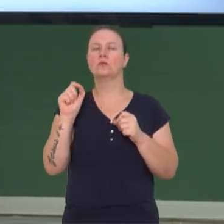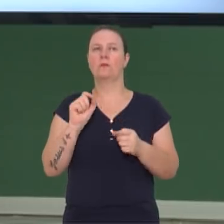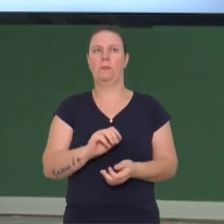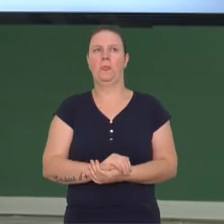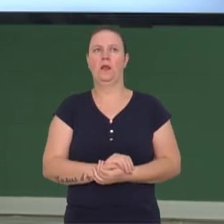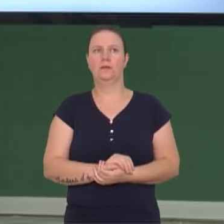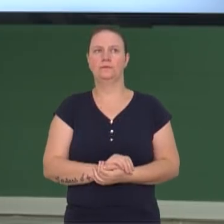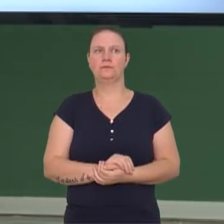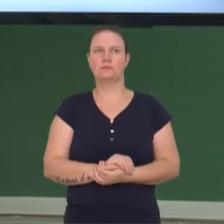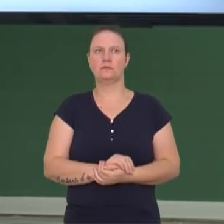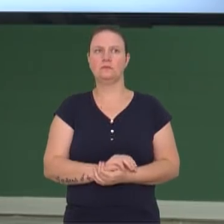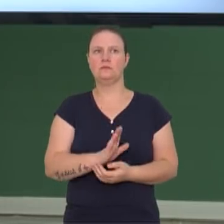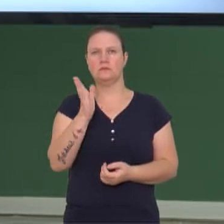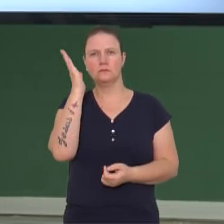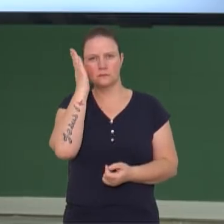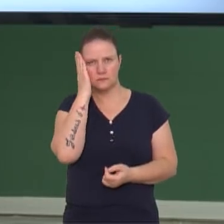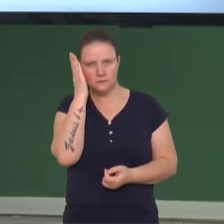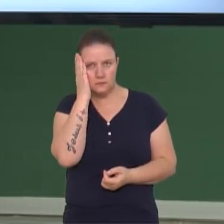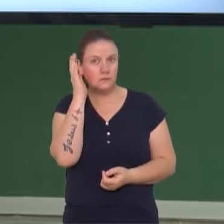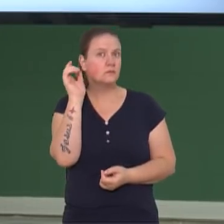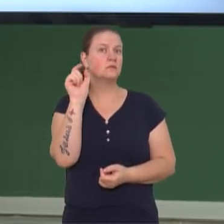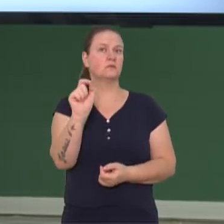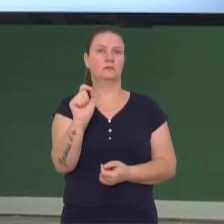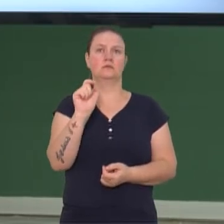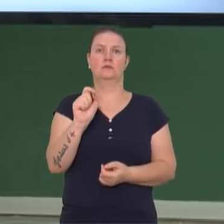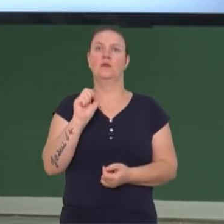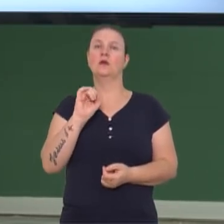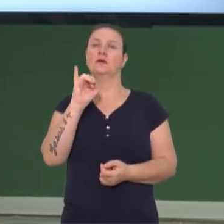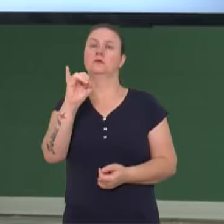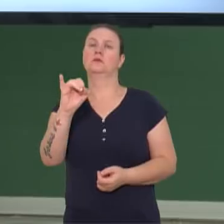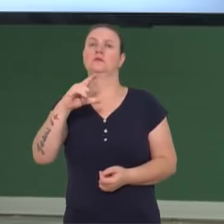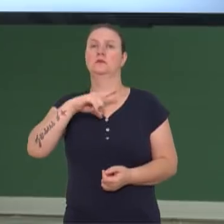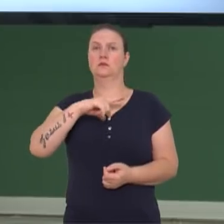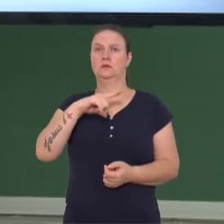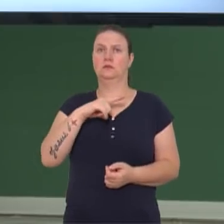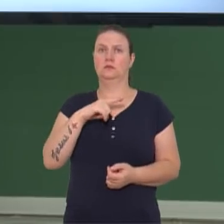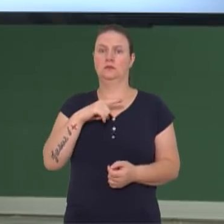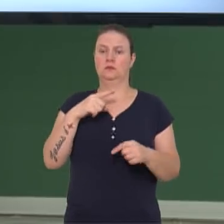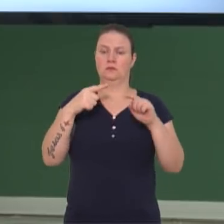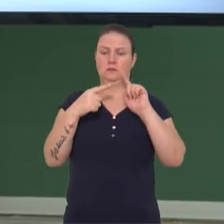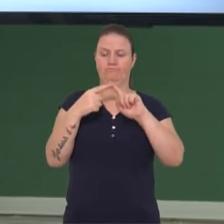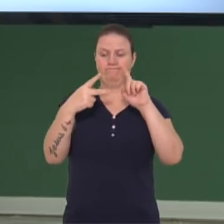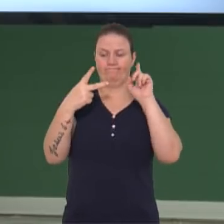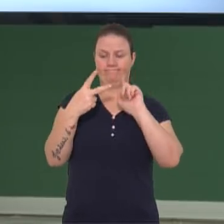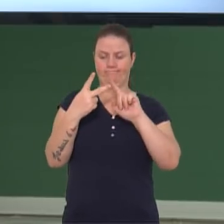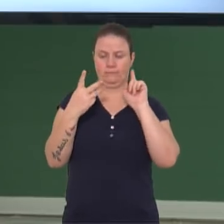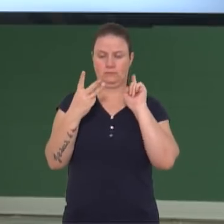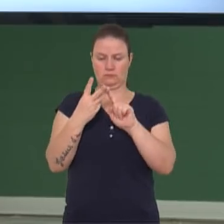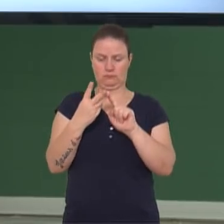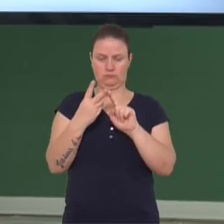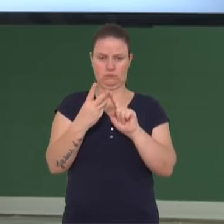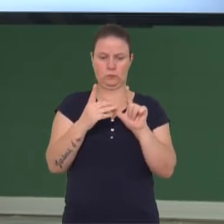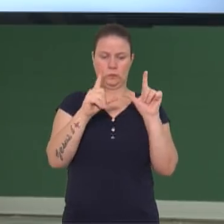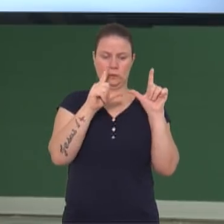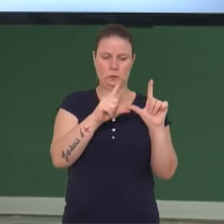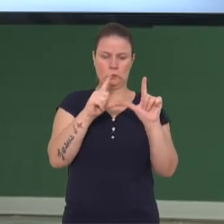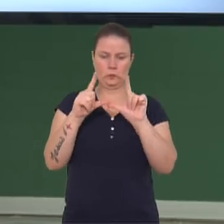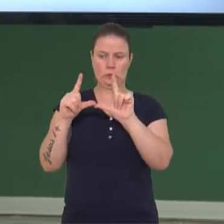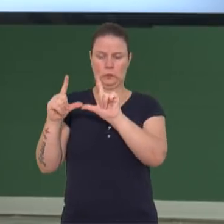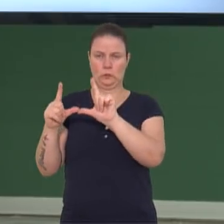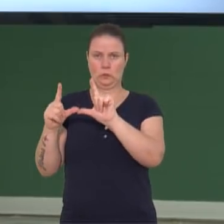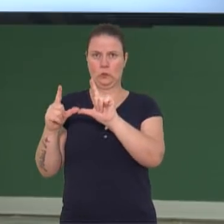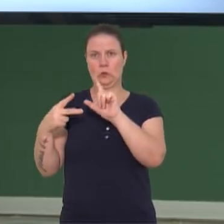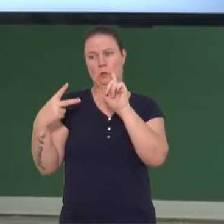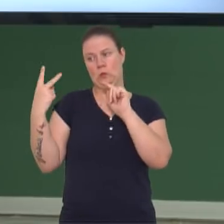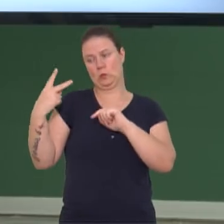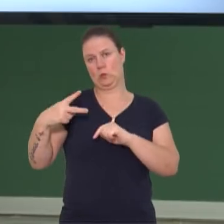Bom, eu já sei que se eu tenho 3 parcelas, 2